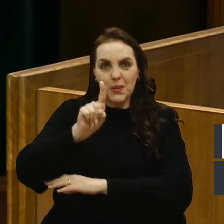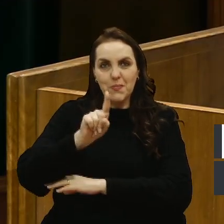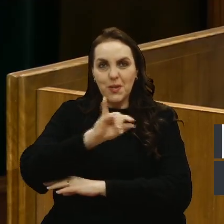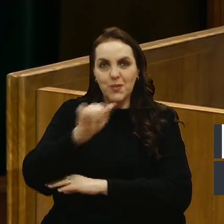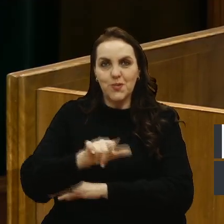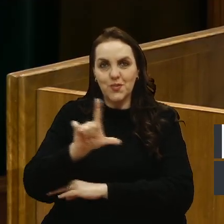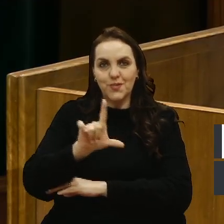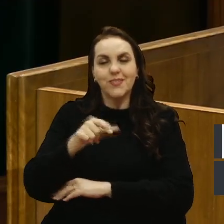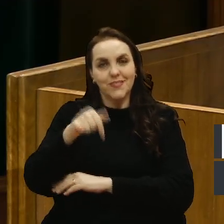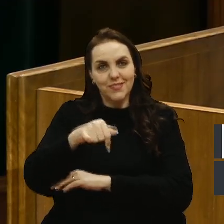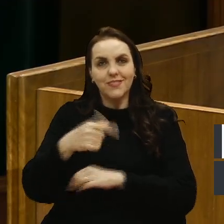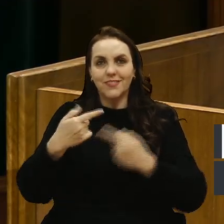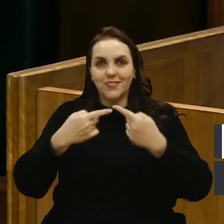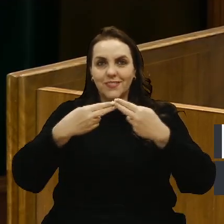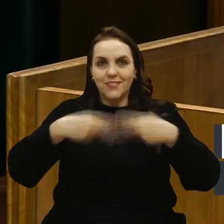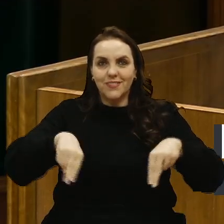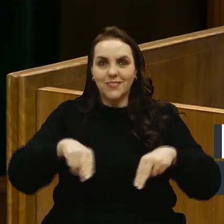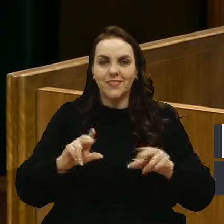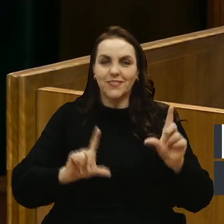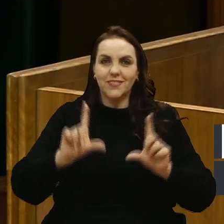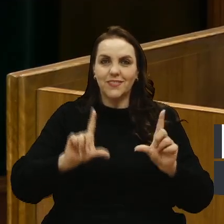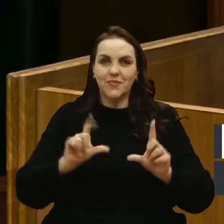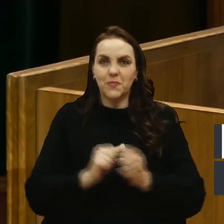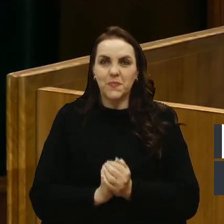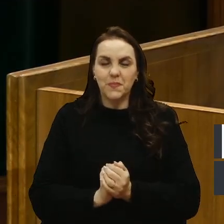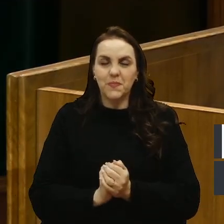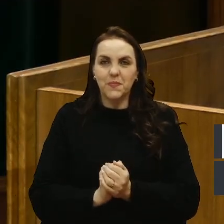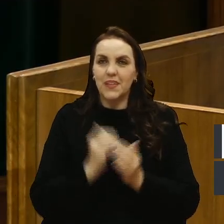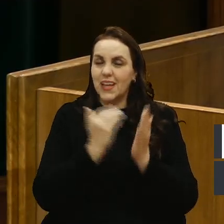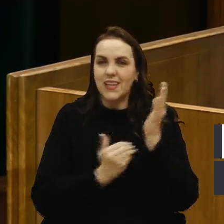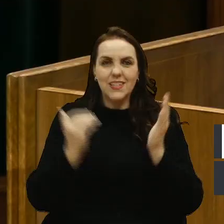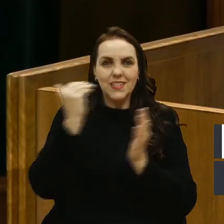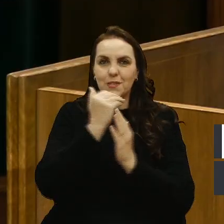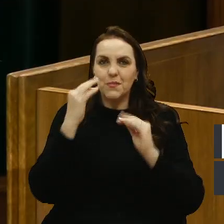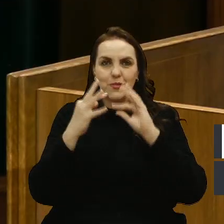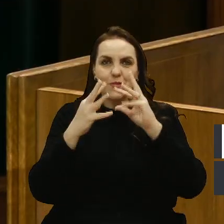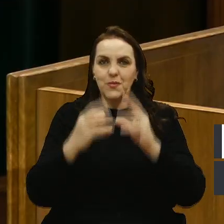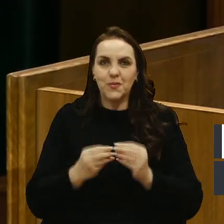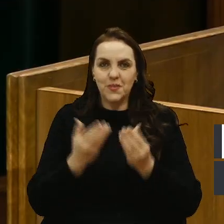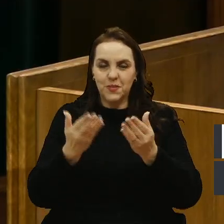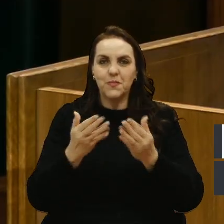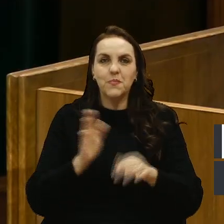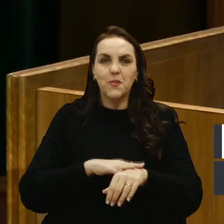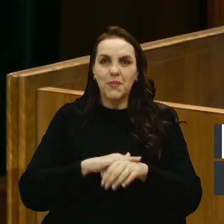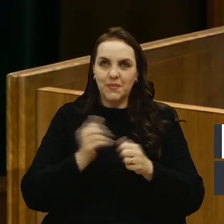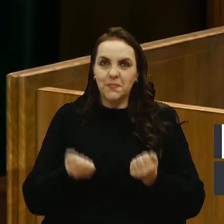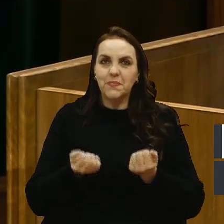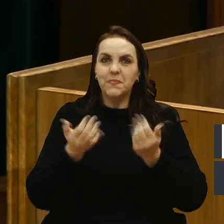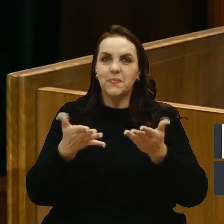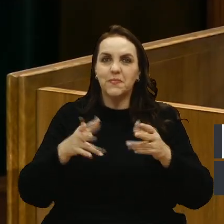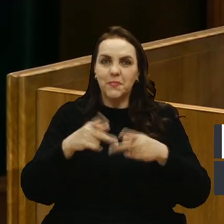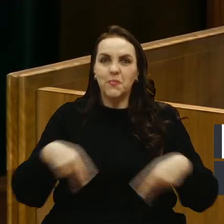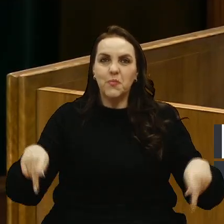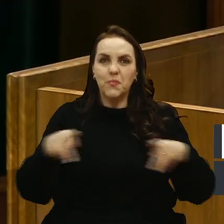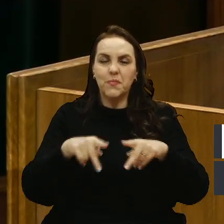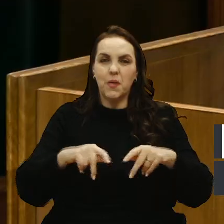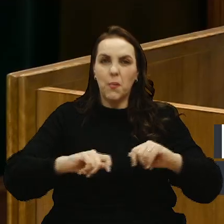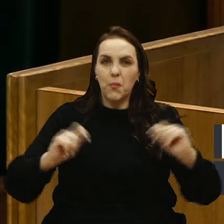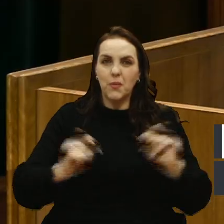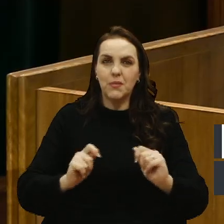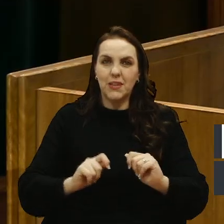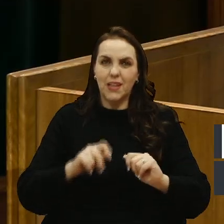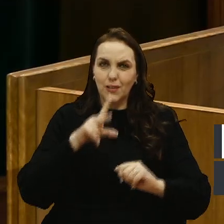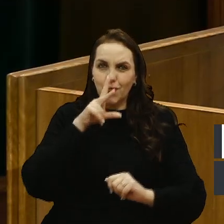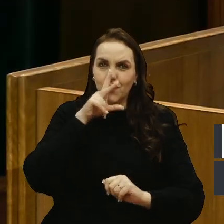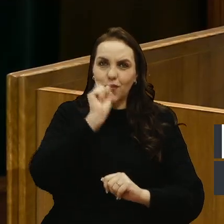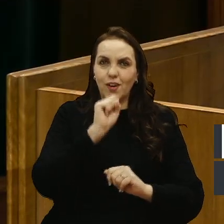TV. E será, acima de tudo, o momento de entregar à população uma ferramenta que fortalecerá a